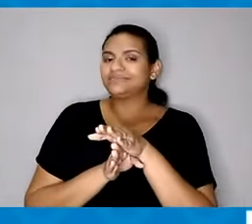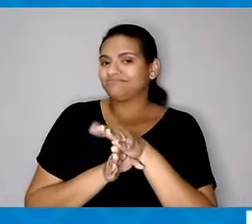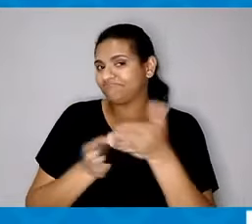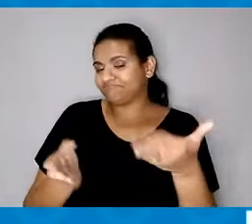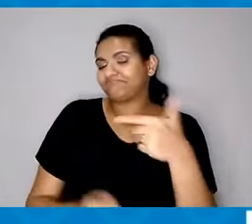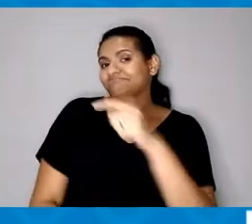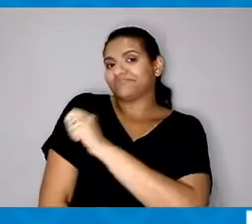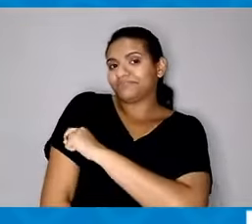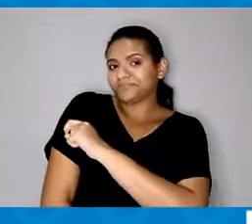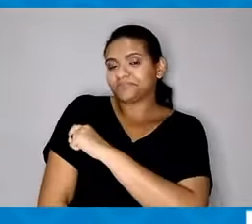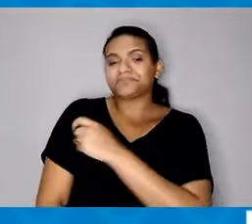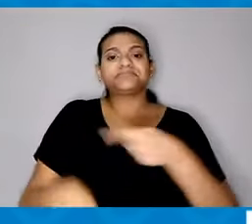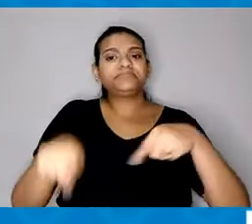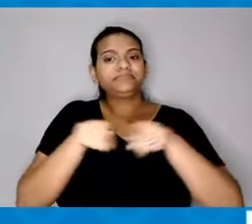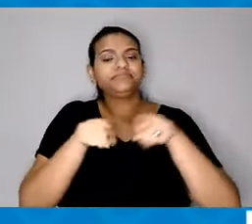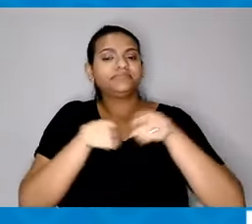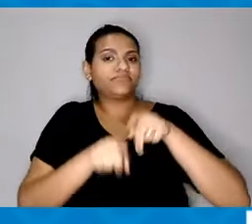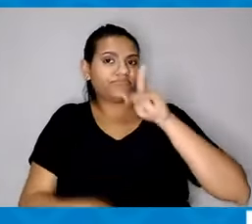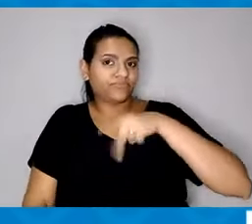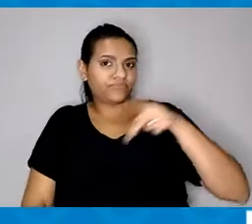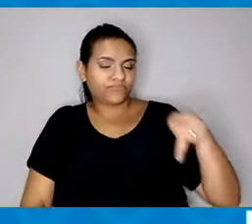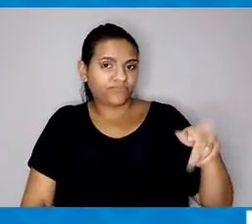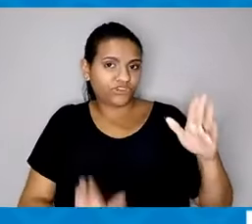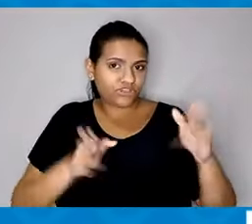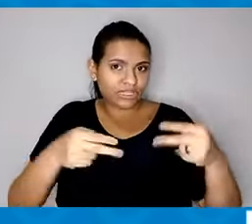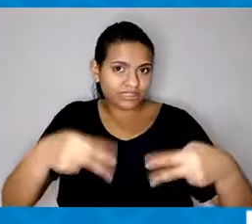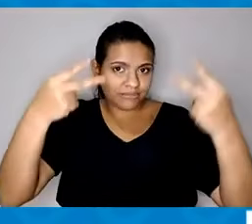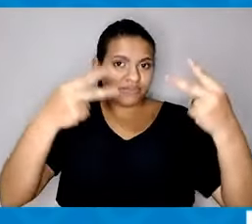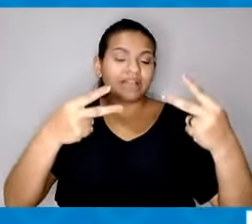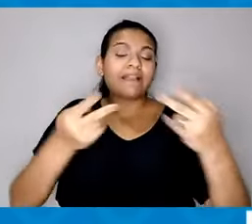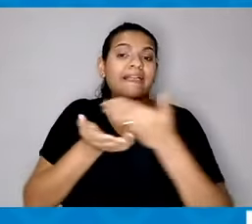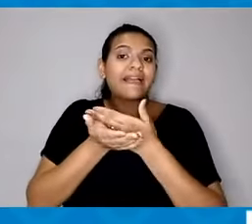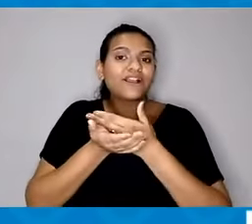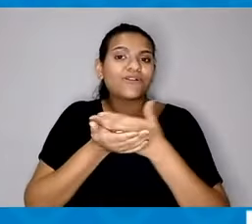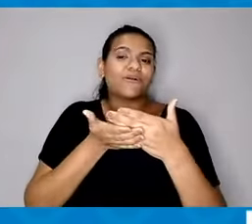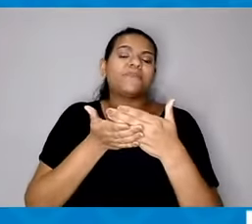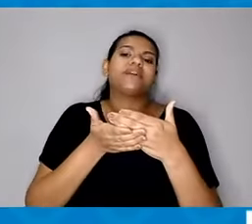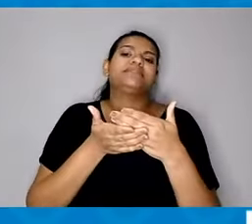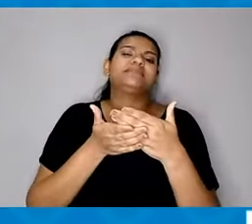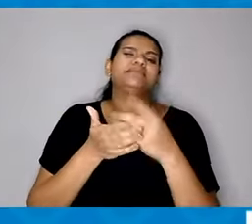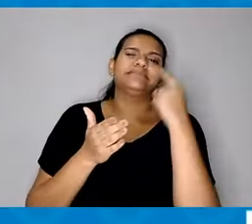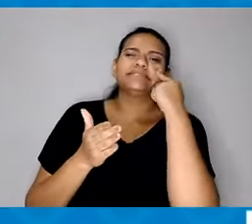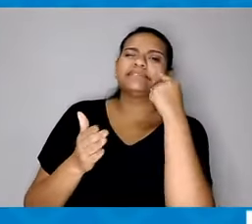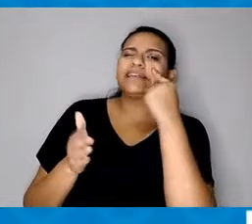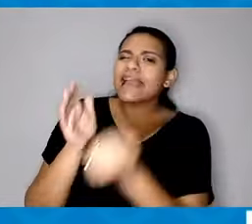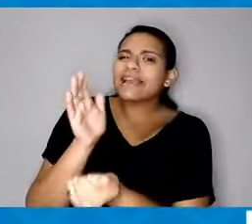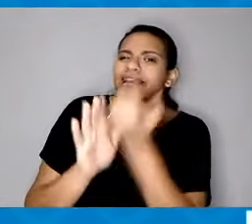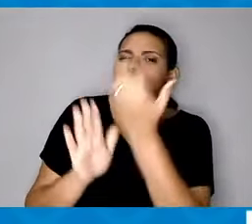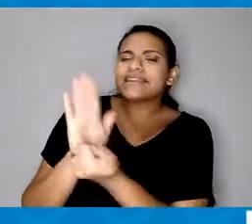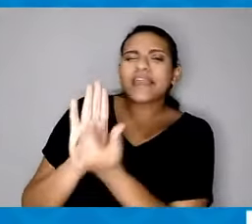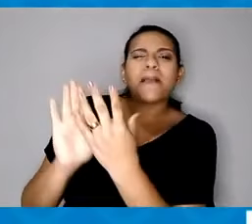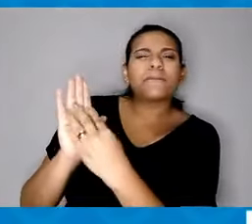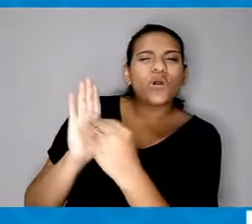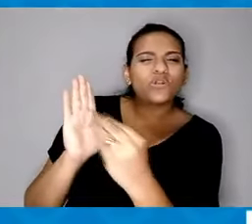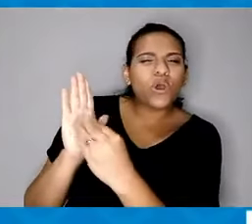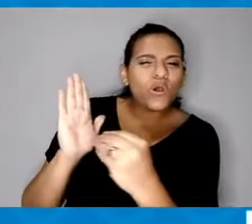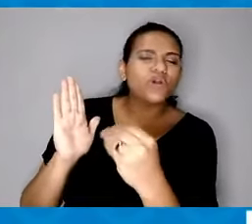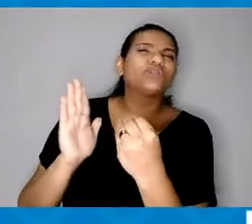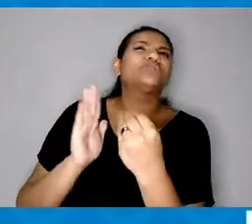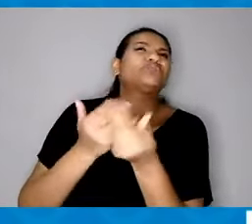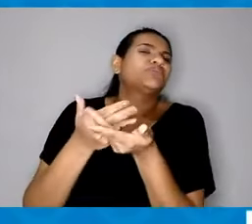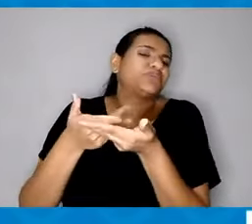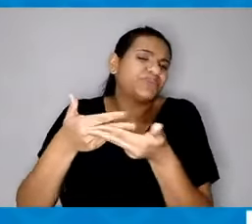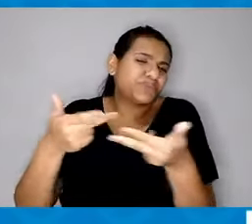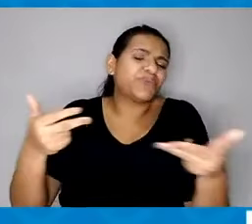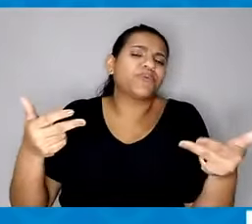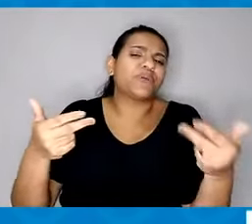e professores semifinalistas iniciam a prototipação, né, a ideação, a prototipação,